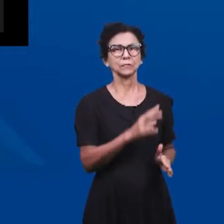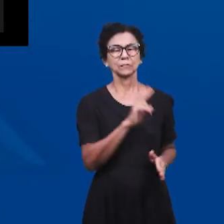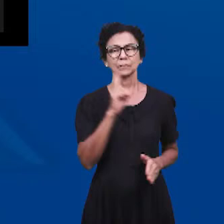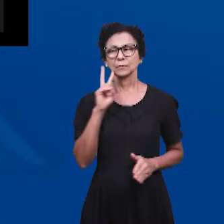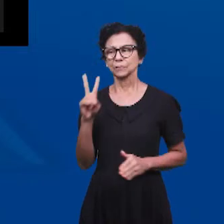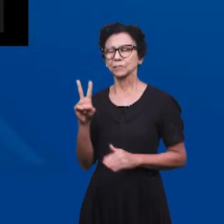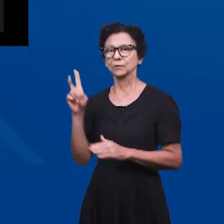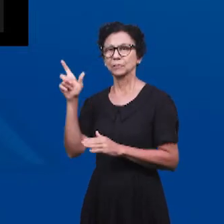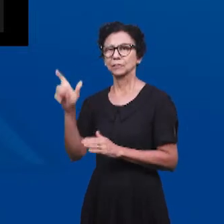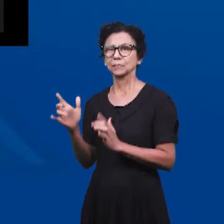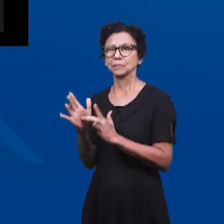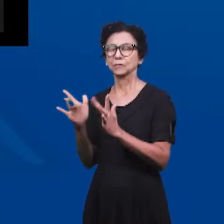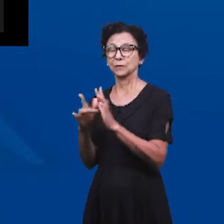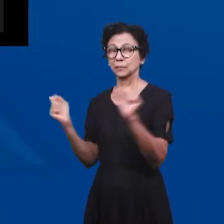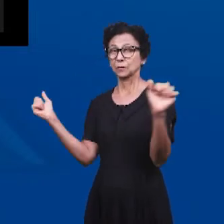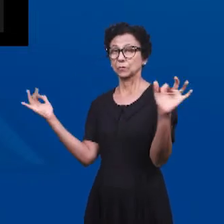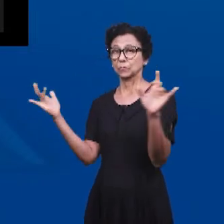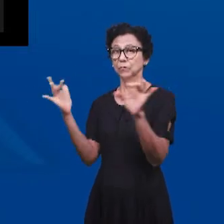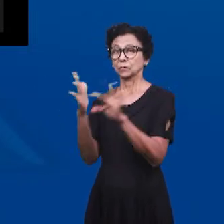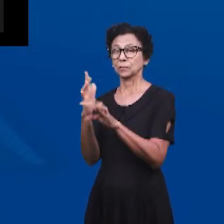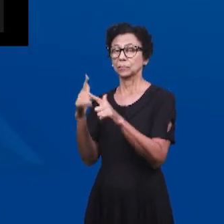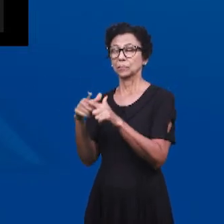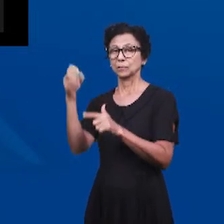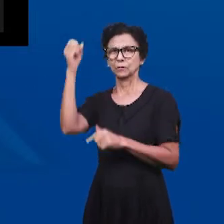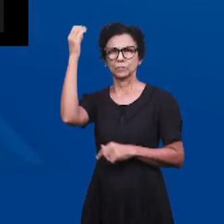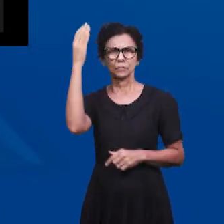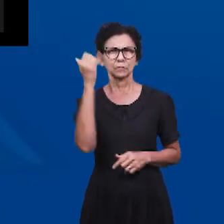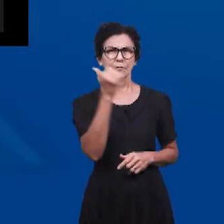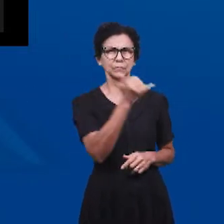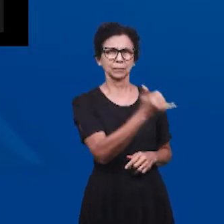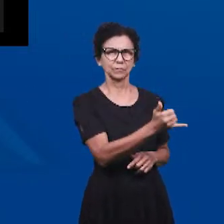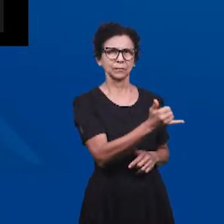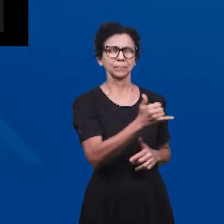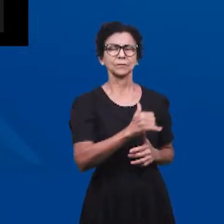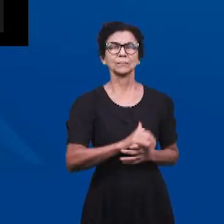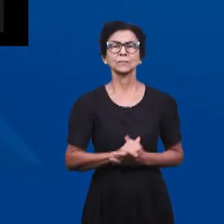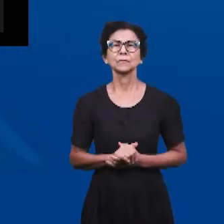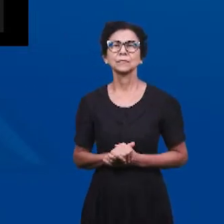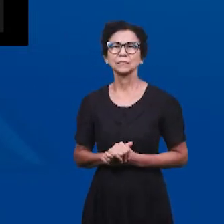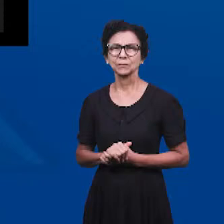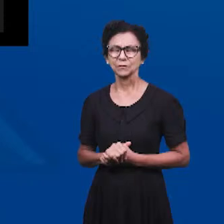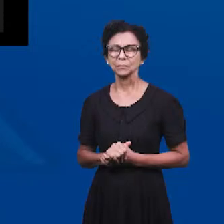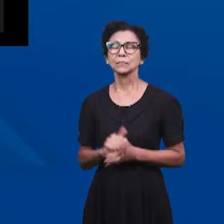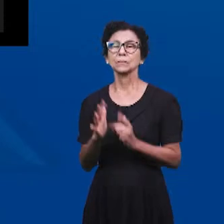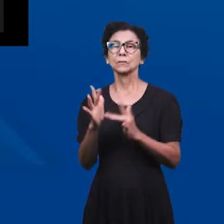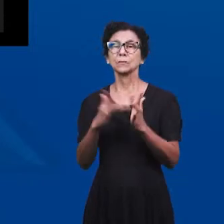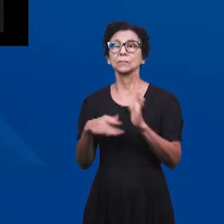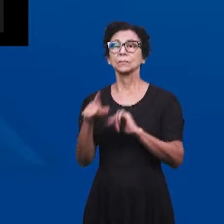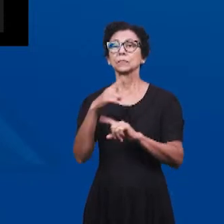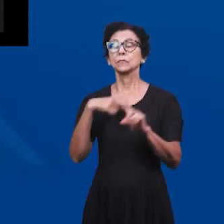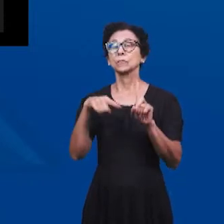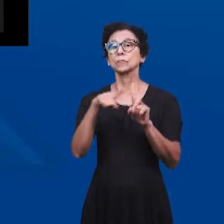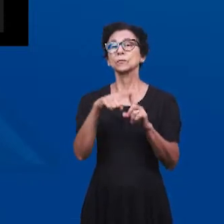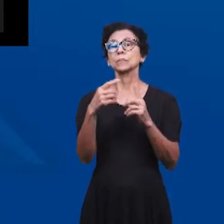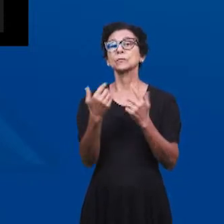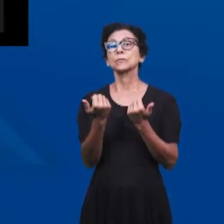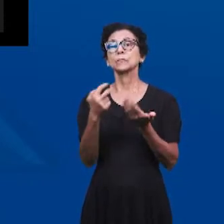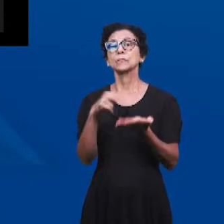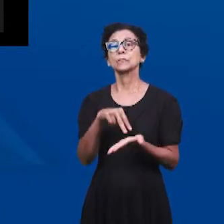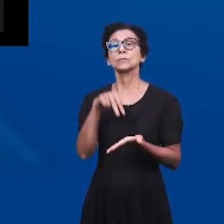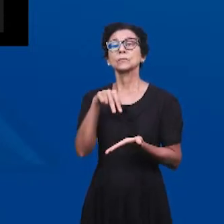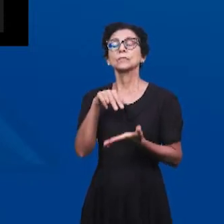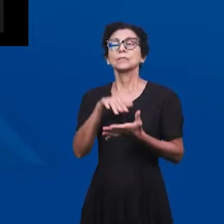glorificado, porque ele se revela a ela. Jesus, como rei da terra seca, morreu e ressuscitou. João o